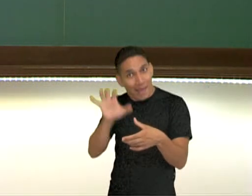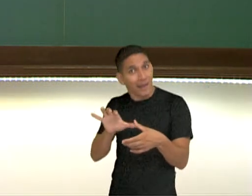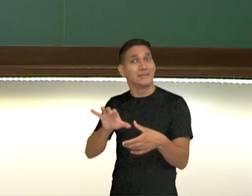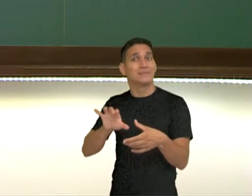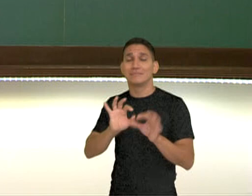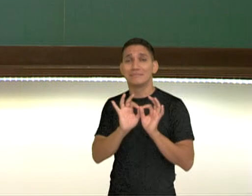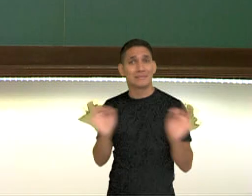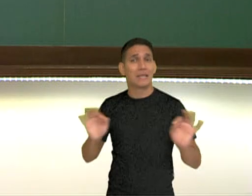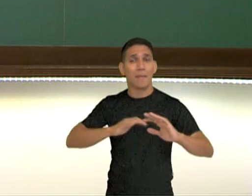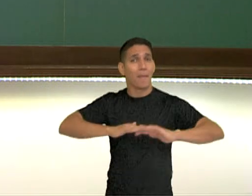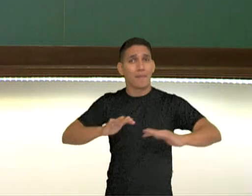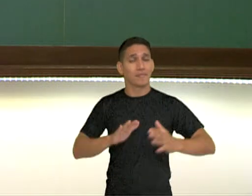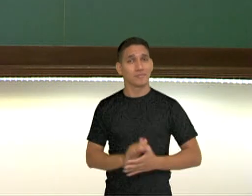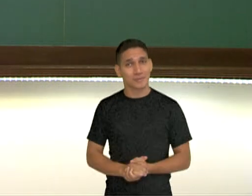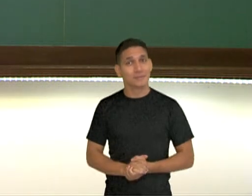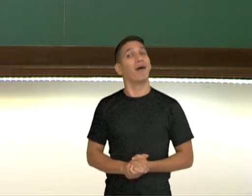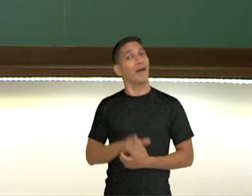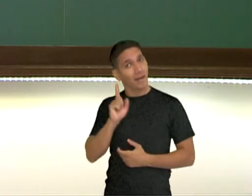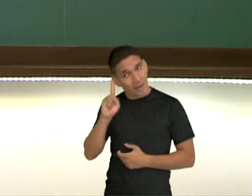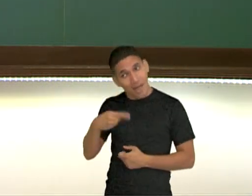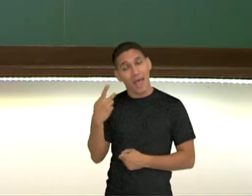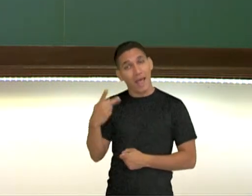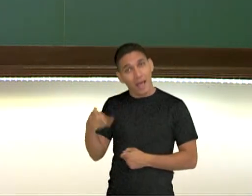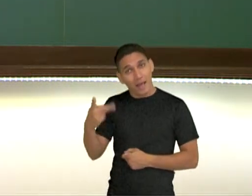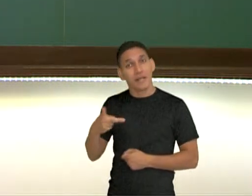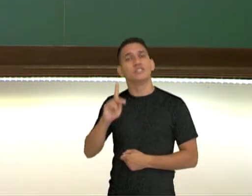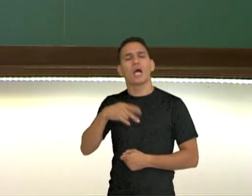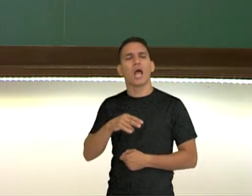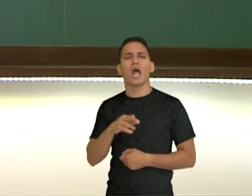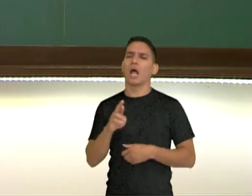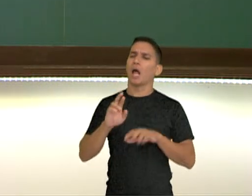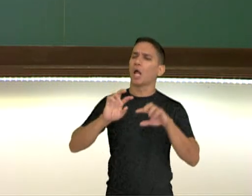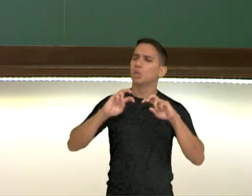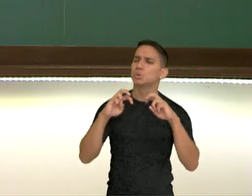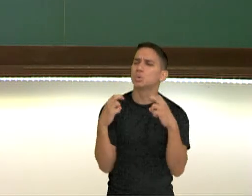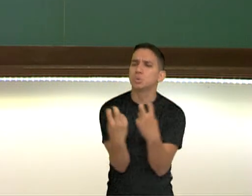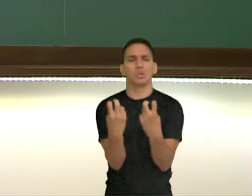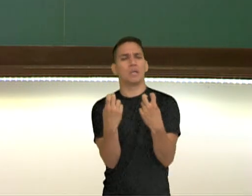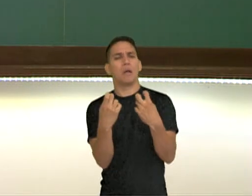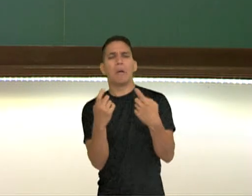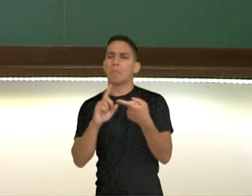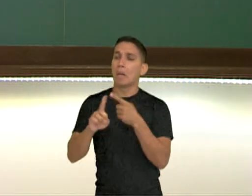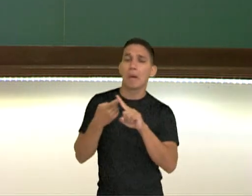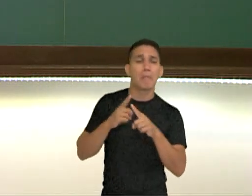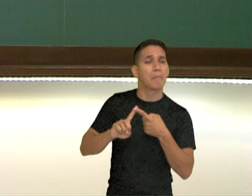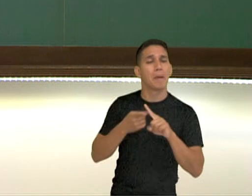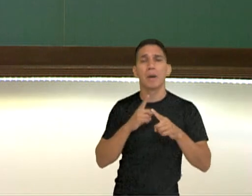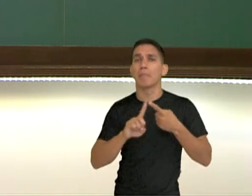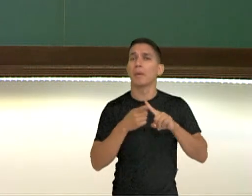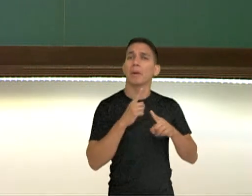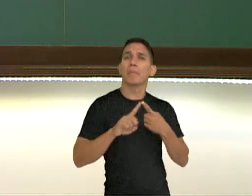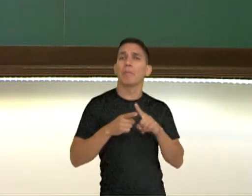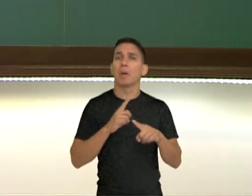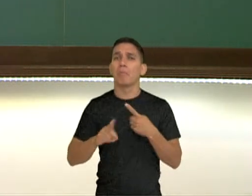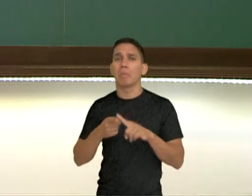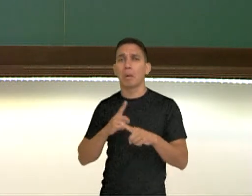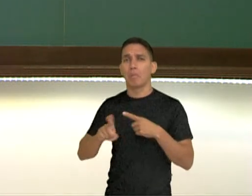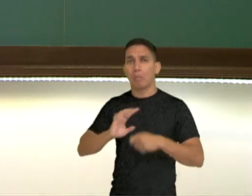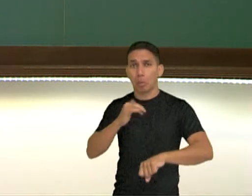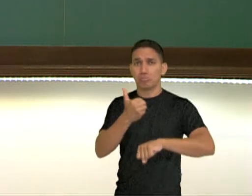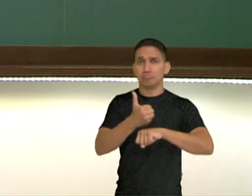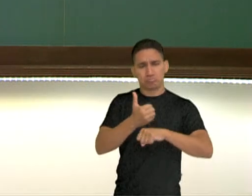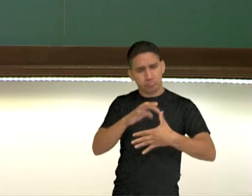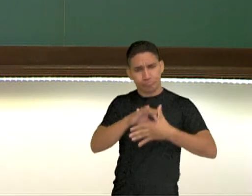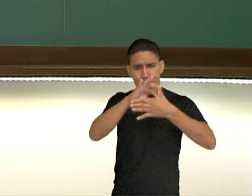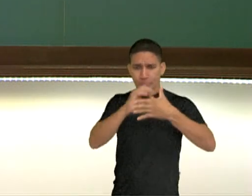deste simples movimento e eles estavam reunidos ali né o precursor